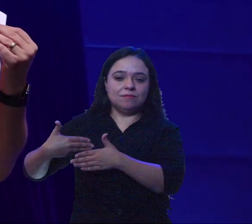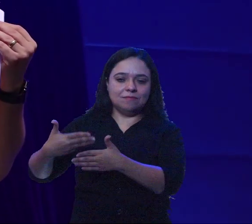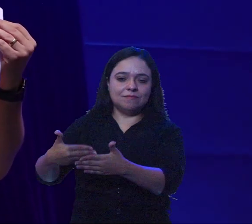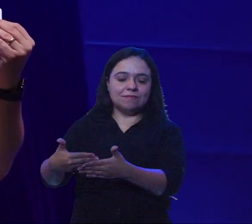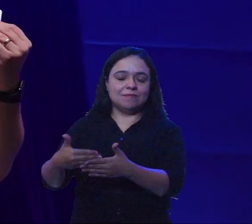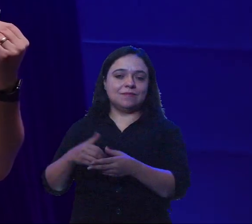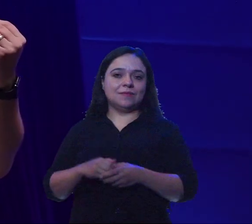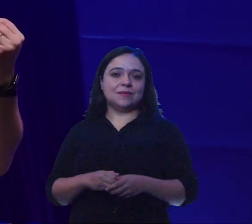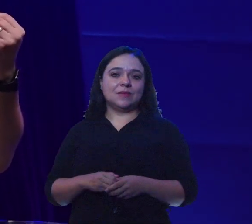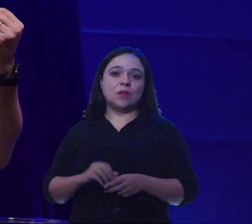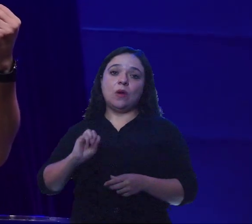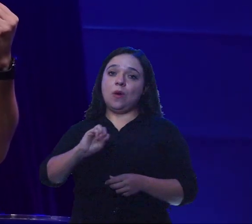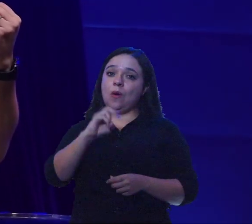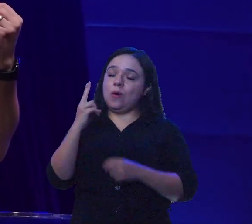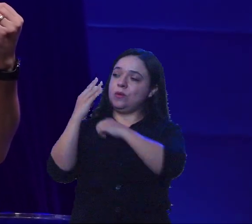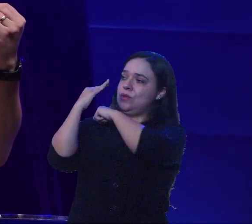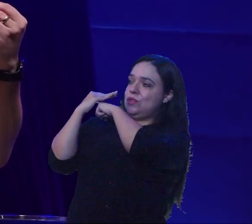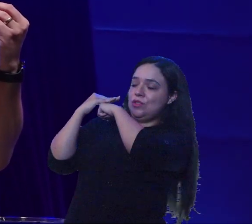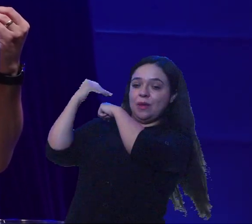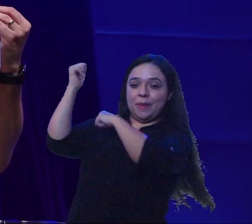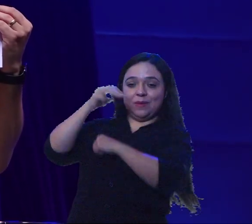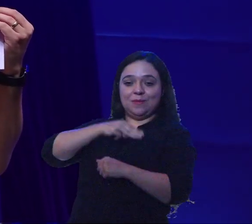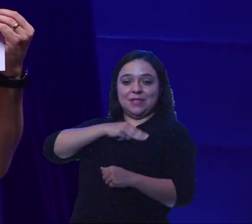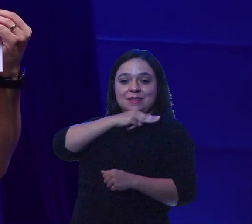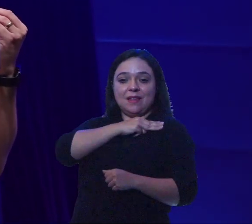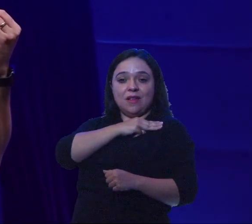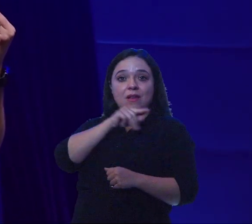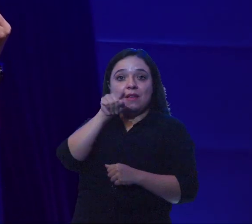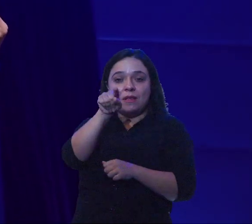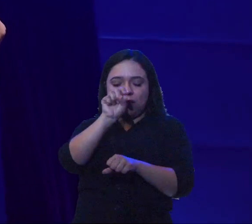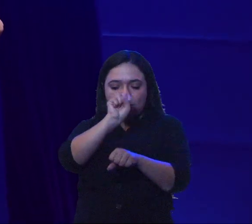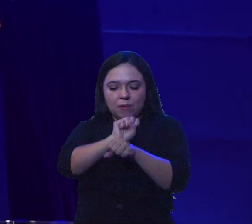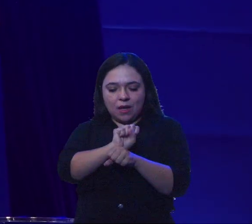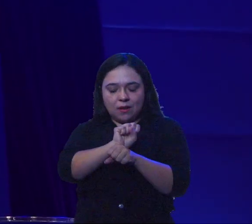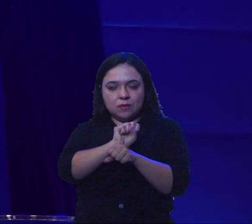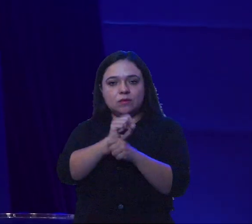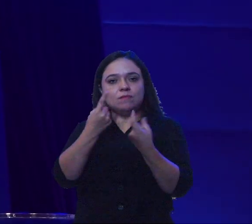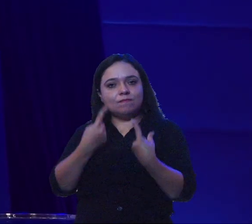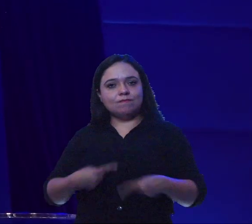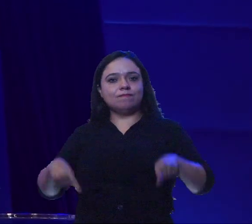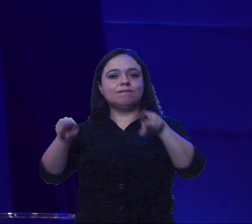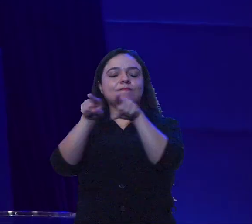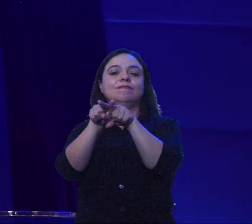Quem sabe é o chamado que ficou parado por muito tempo na tua vida e Deus está resgatando hoje nesse lugar.